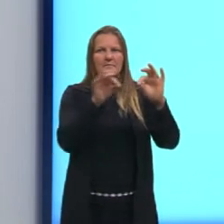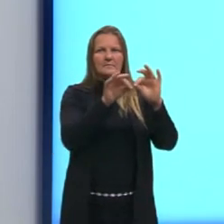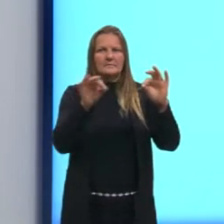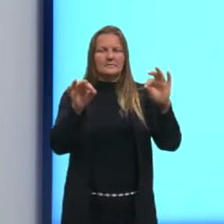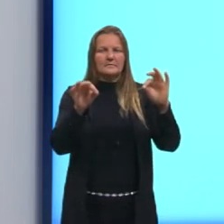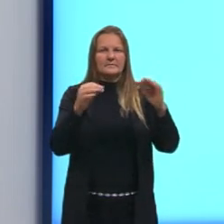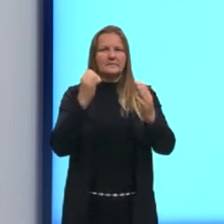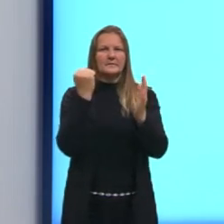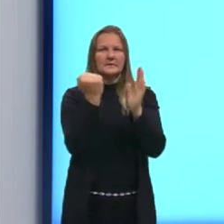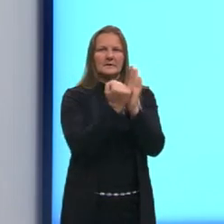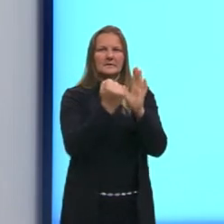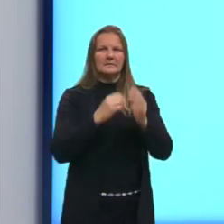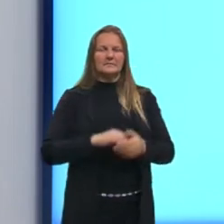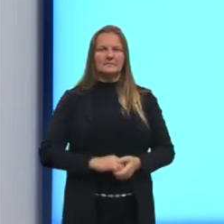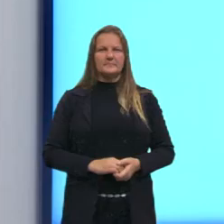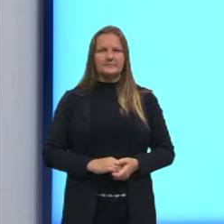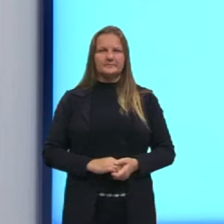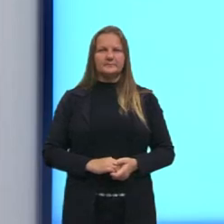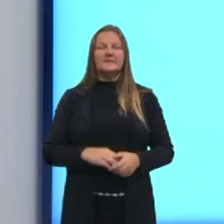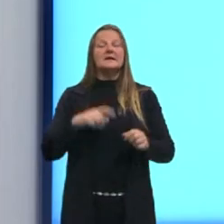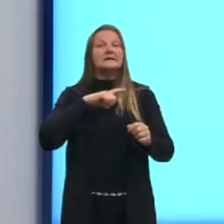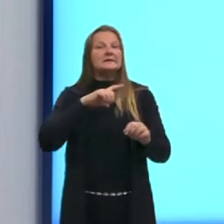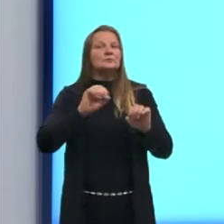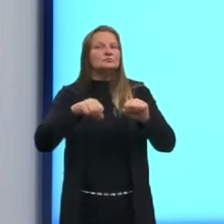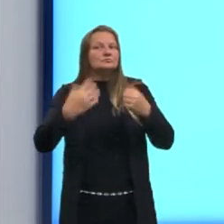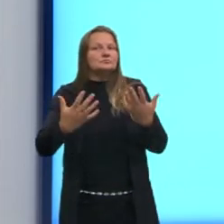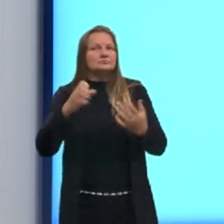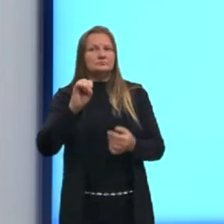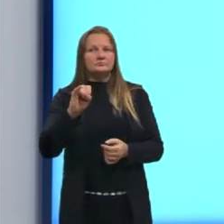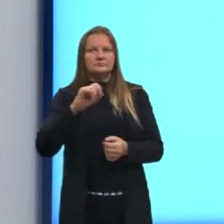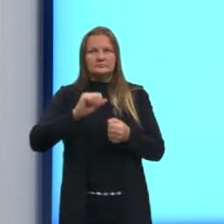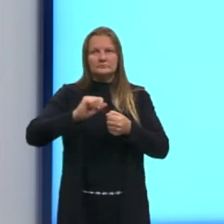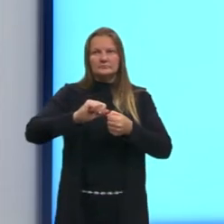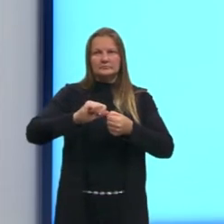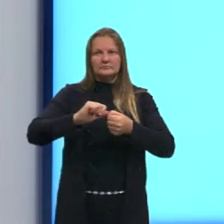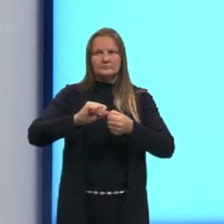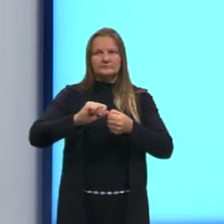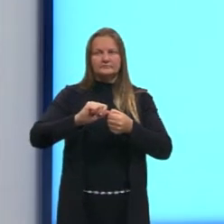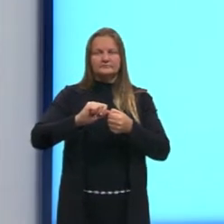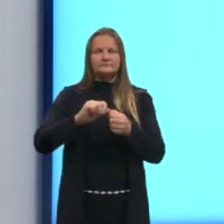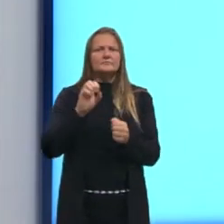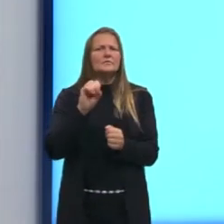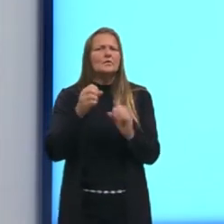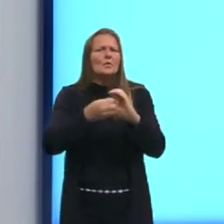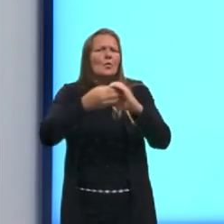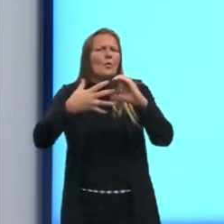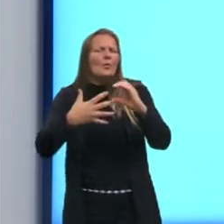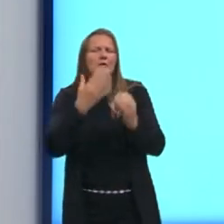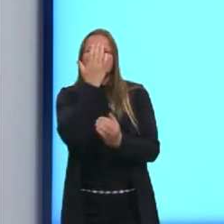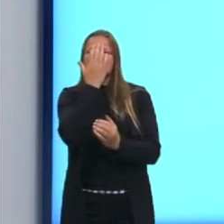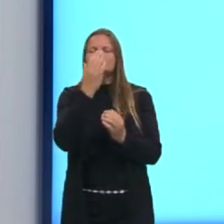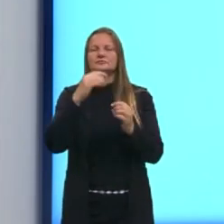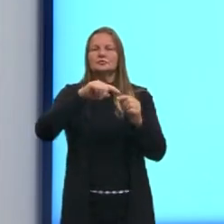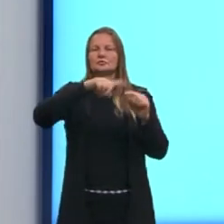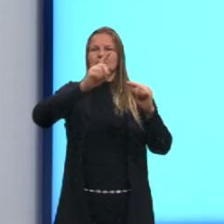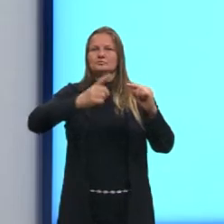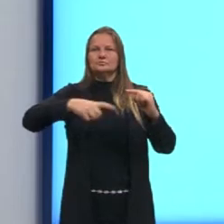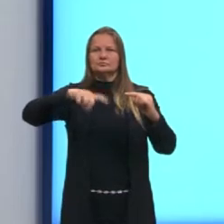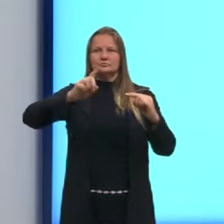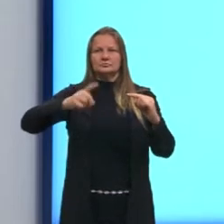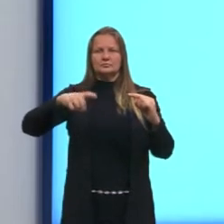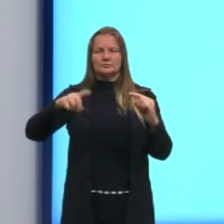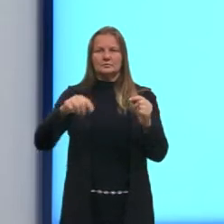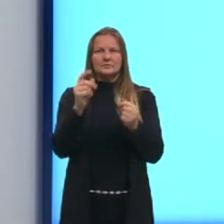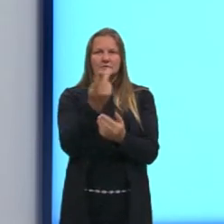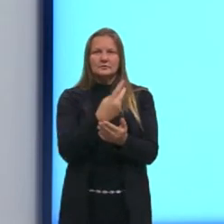essa marcação. Então, se a gente vai dizer quais são as frentes de onda dessa onda que a